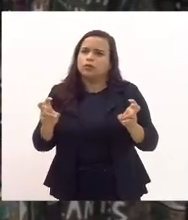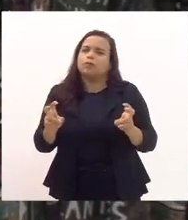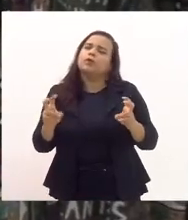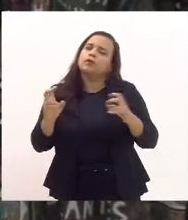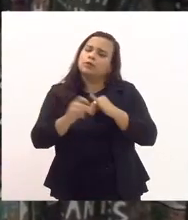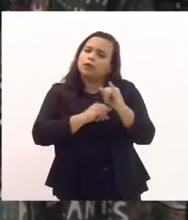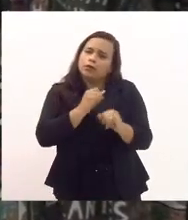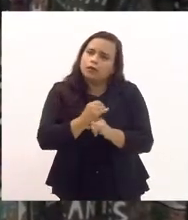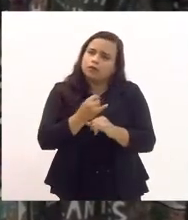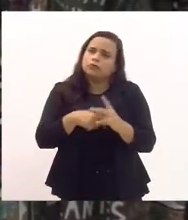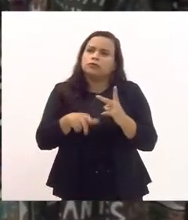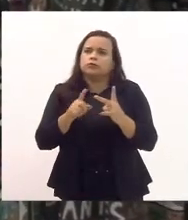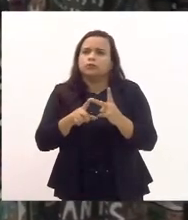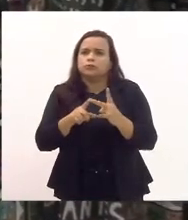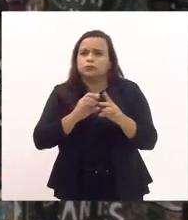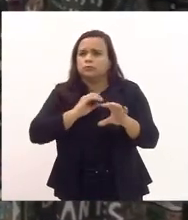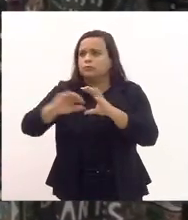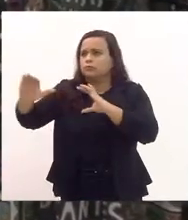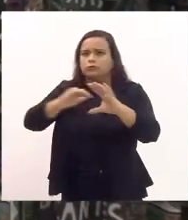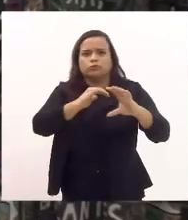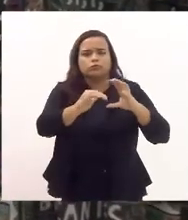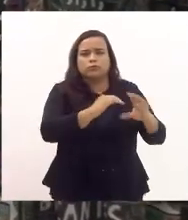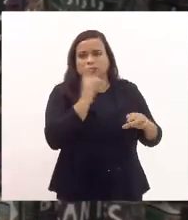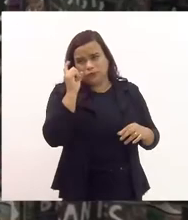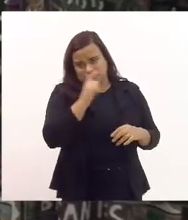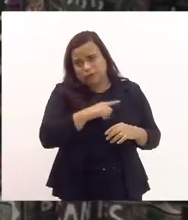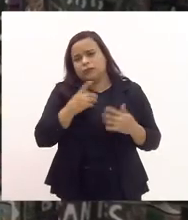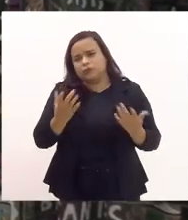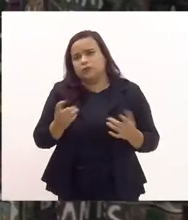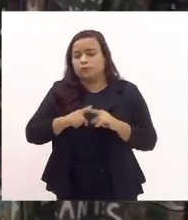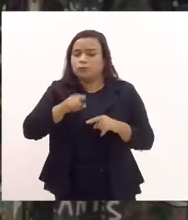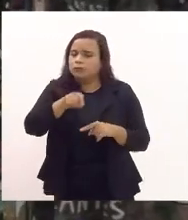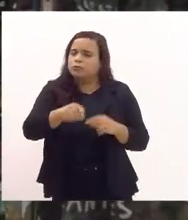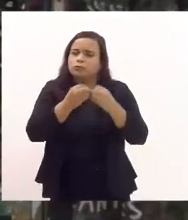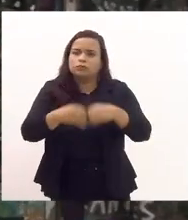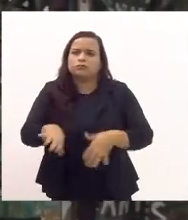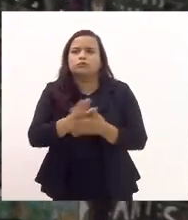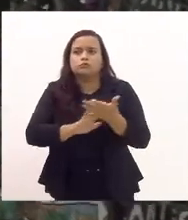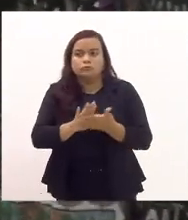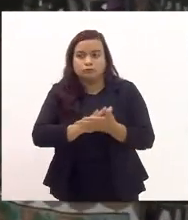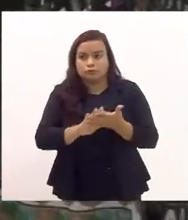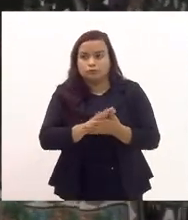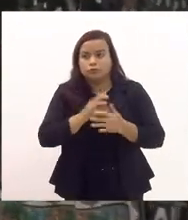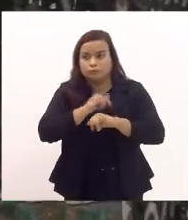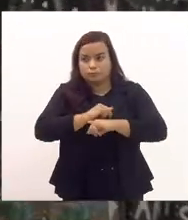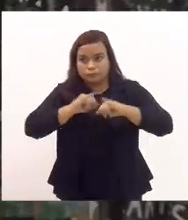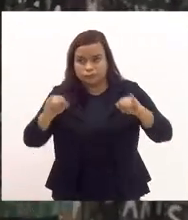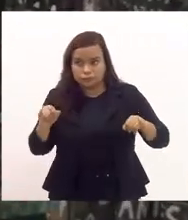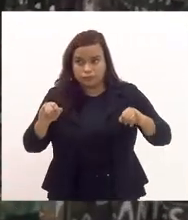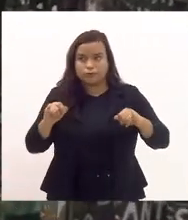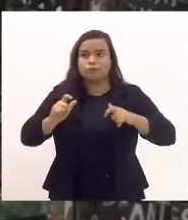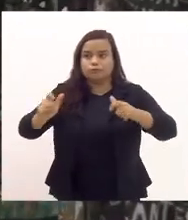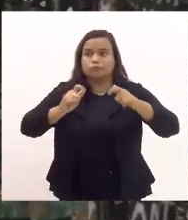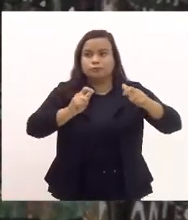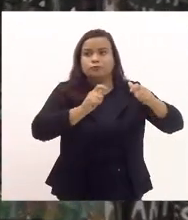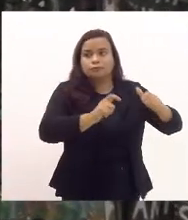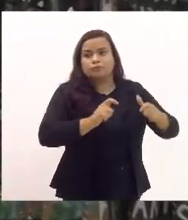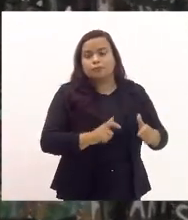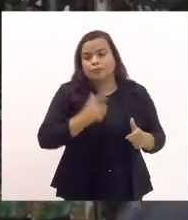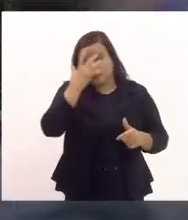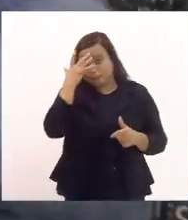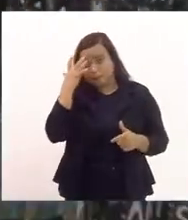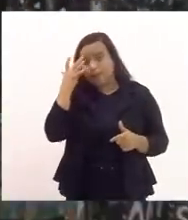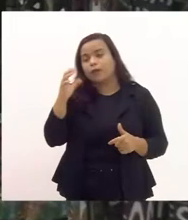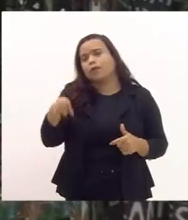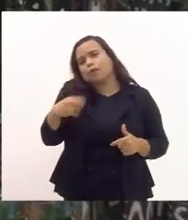redes de forma enviar uma mensagem pública de aviso para algumas ou milhões de